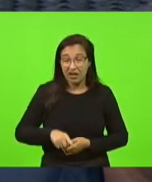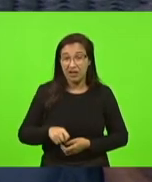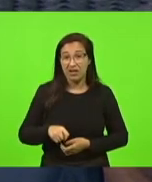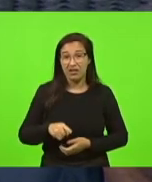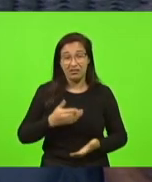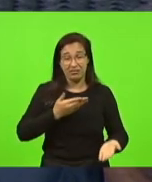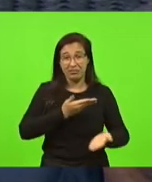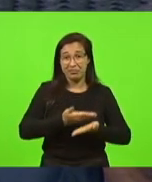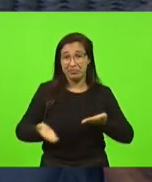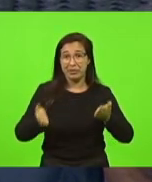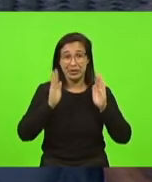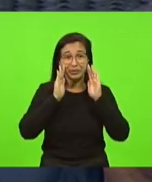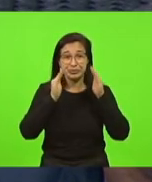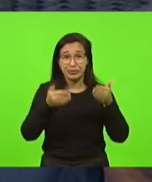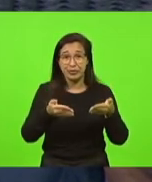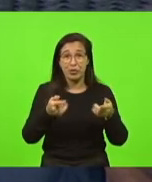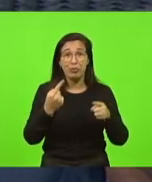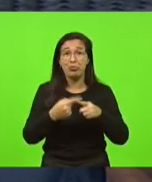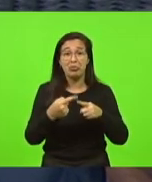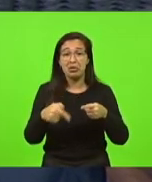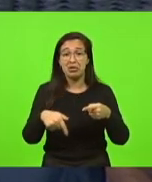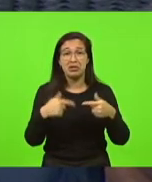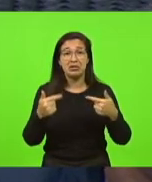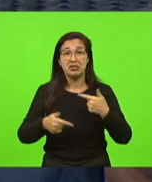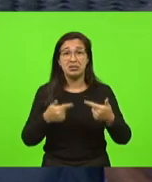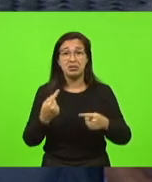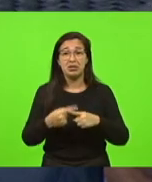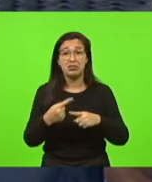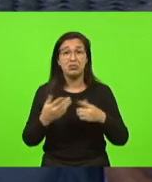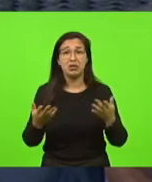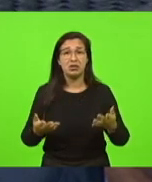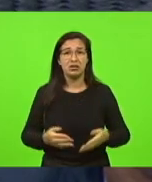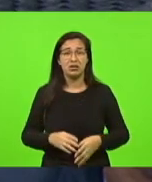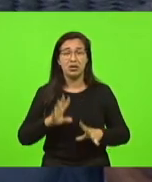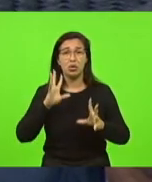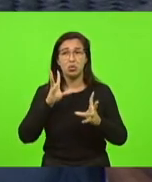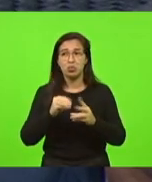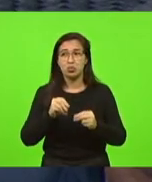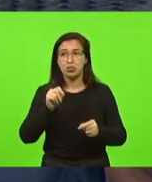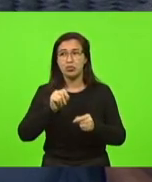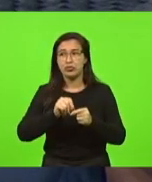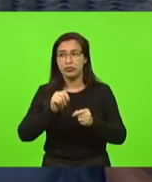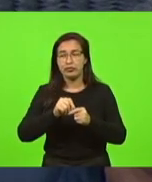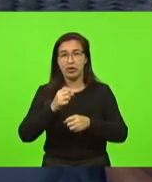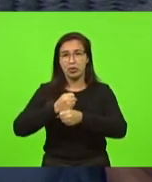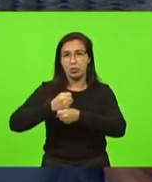O porquê de estar aqui hoje, tudo aquilo que fizeram nos últimos 3 anos aqui.